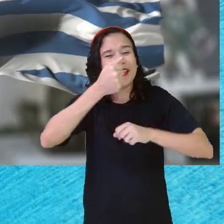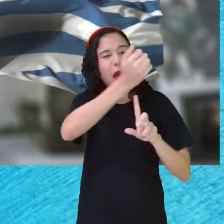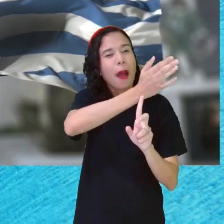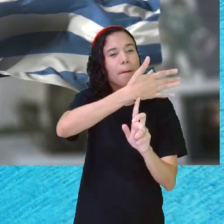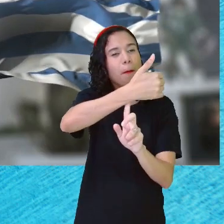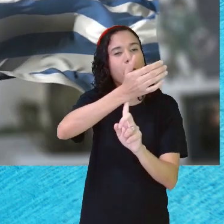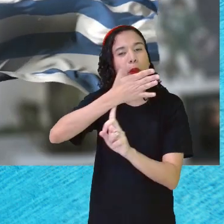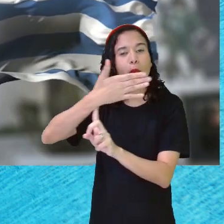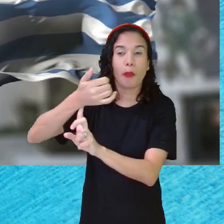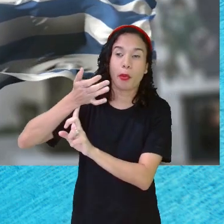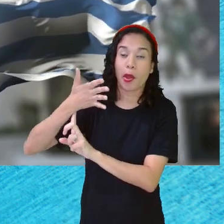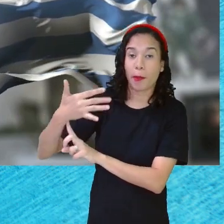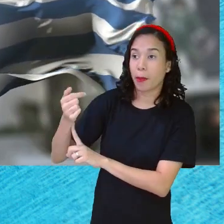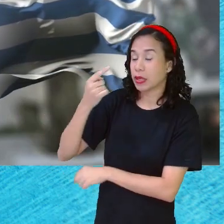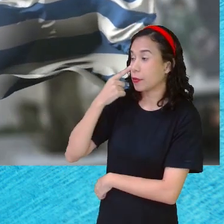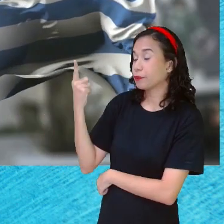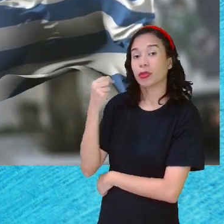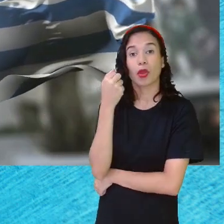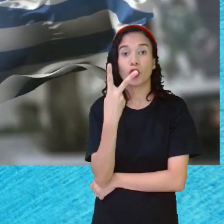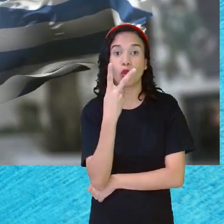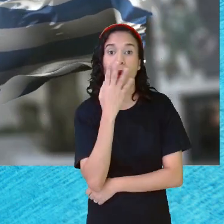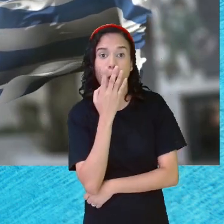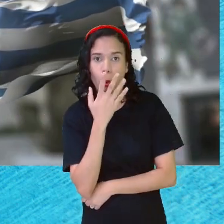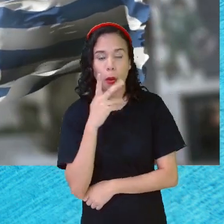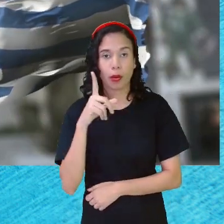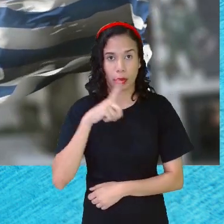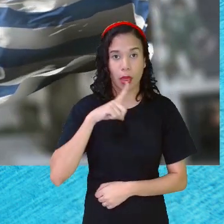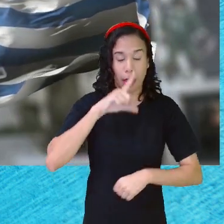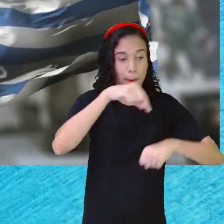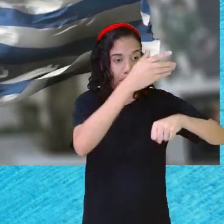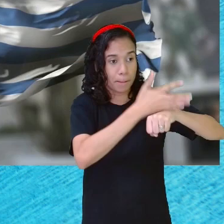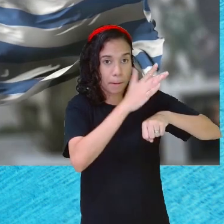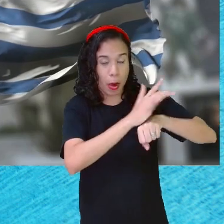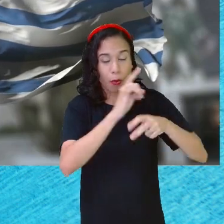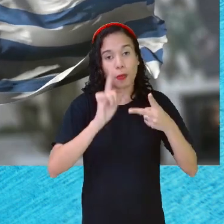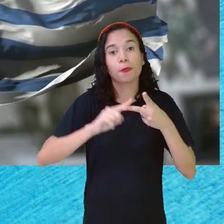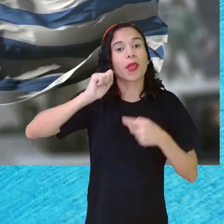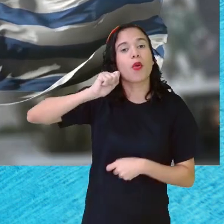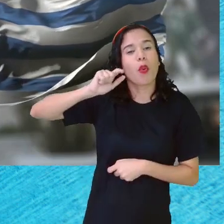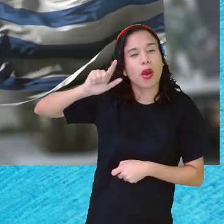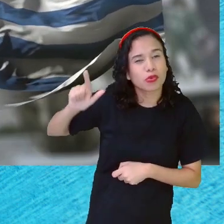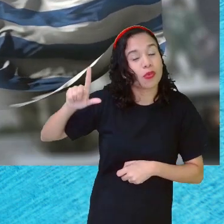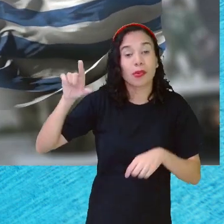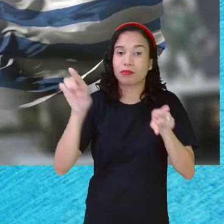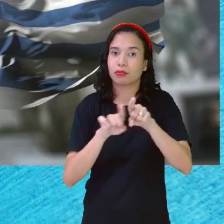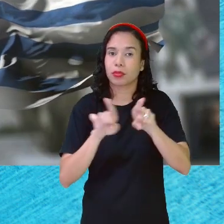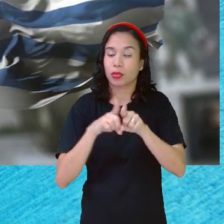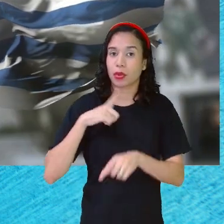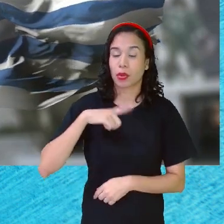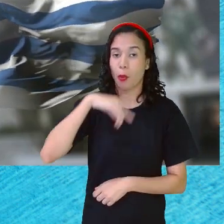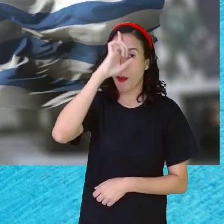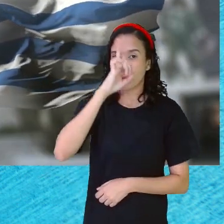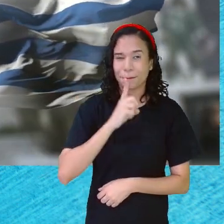gente. Ela possui duas cores predominantes, que é o branco e o azul, e também tem aí